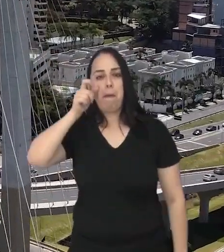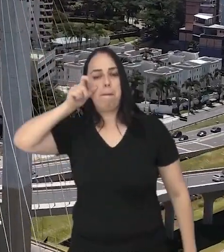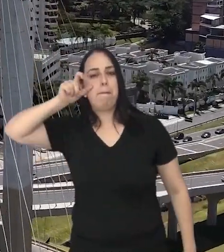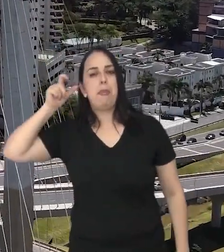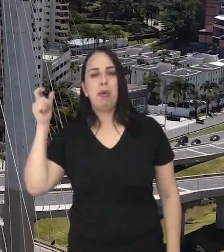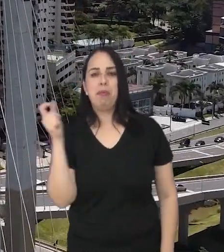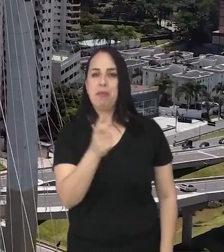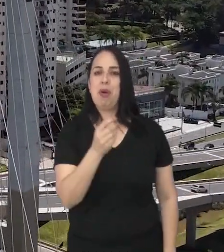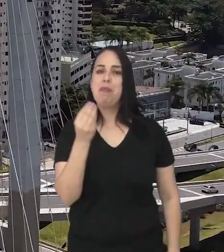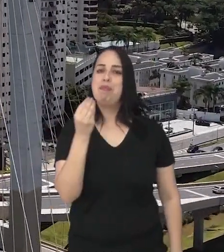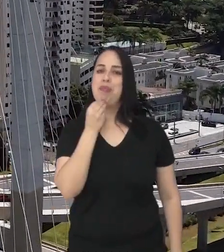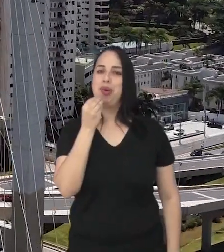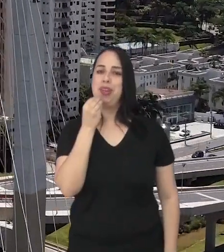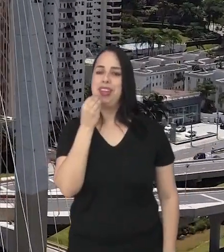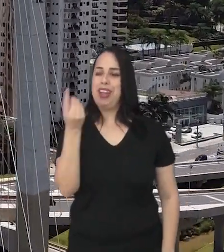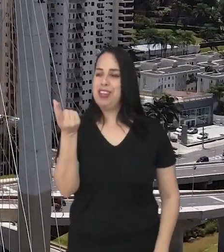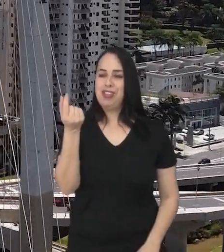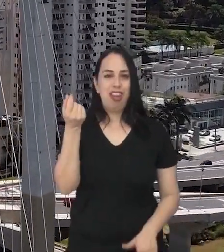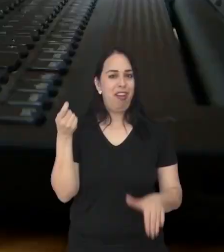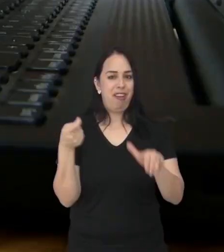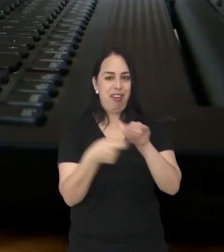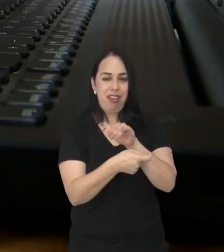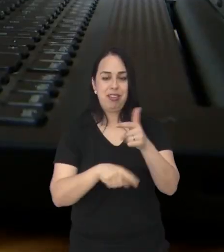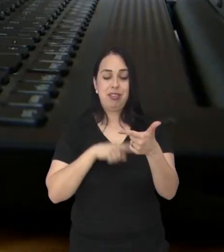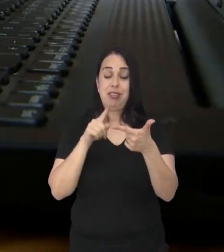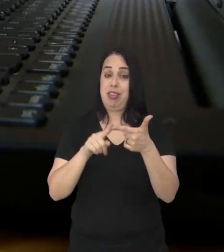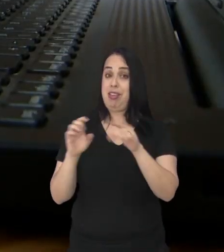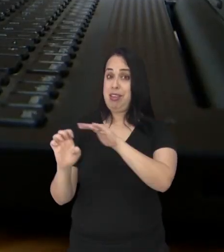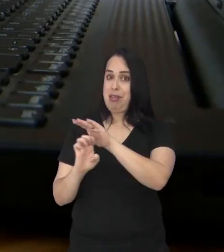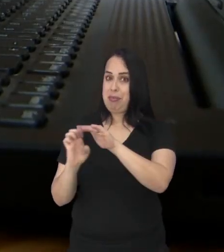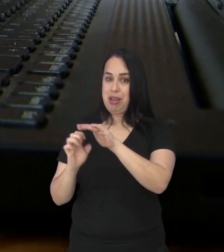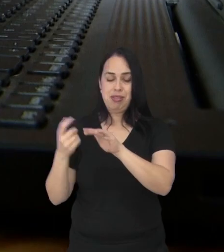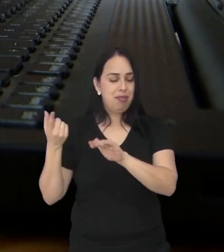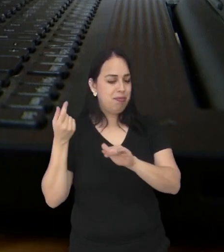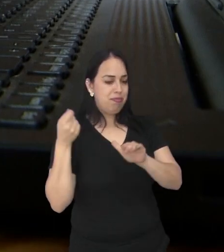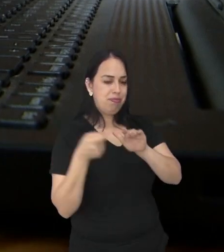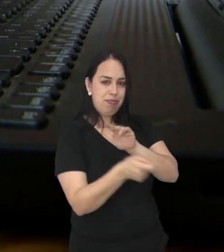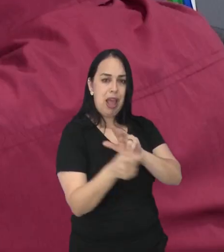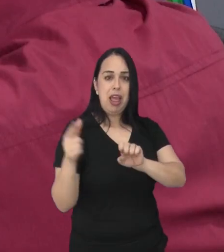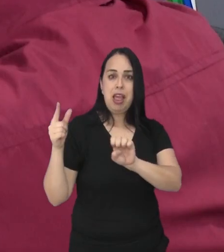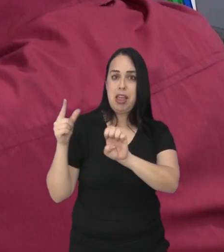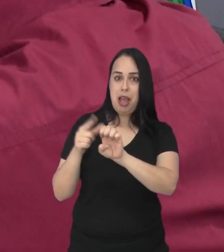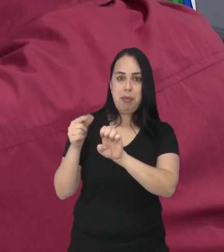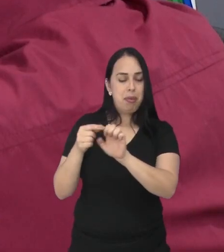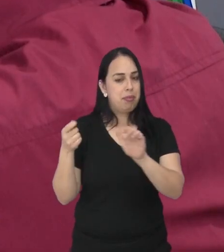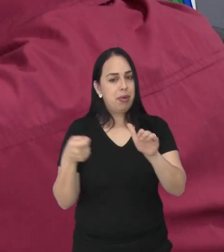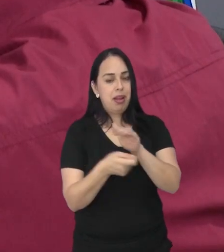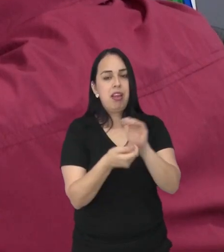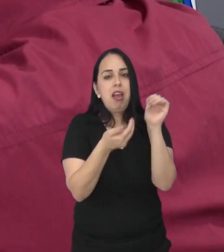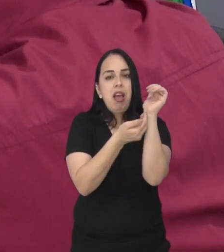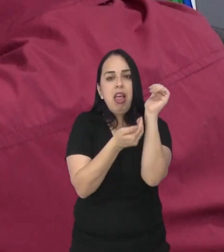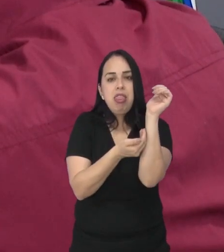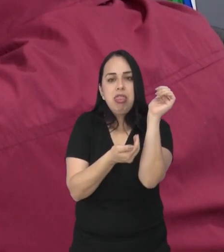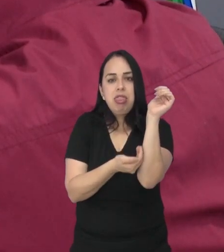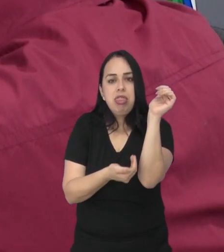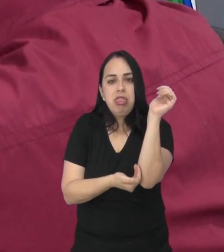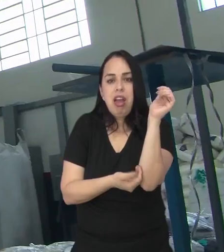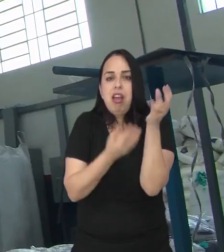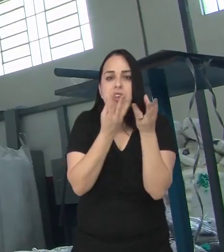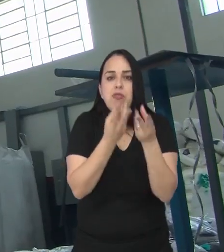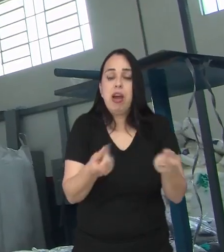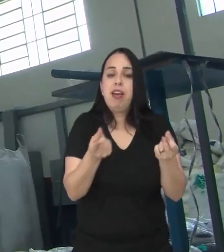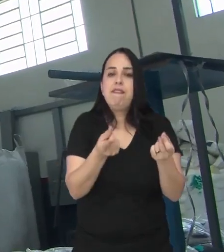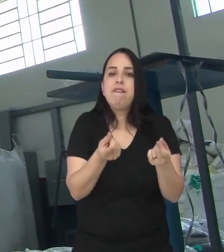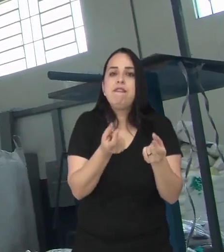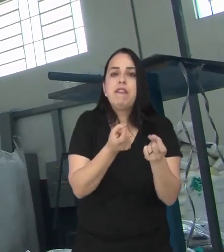São José uma janela para o mundo, integrando investidores, empresários e empreendedores,